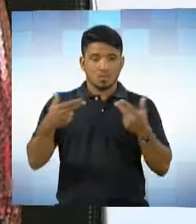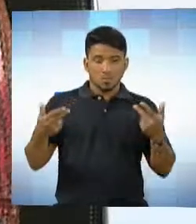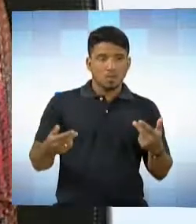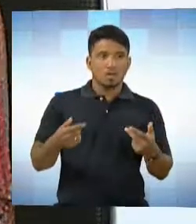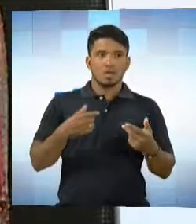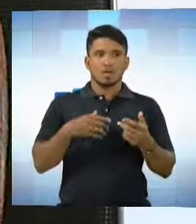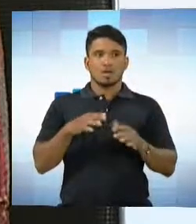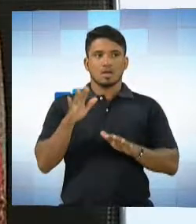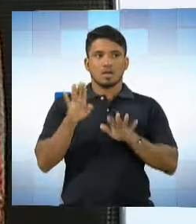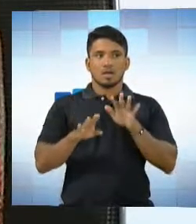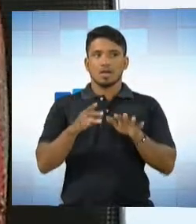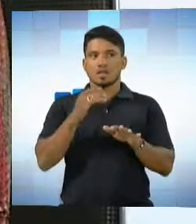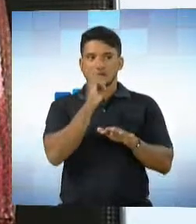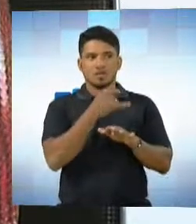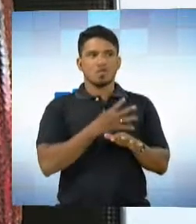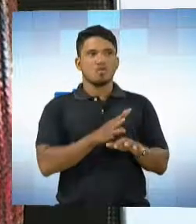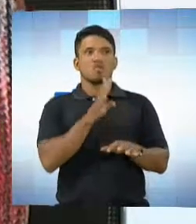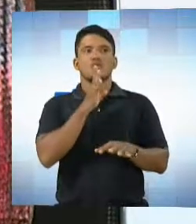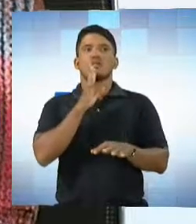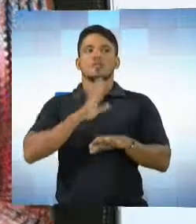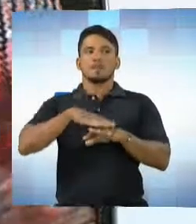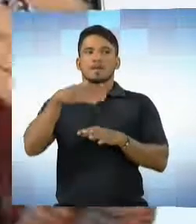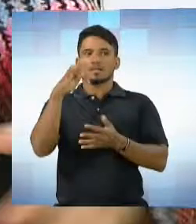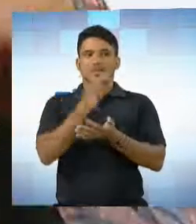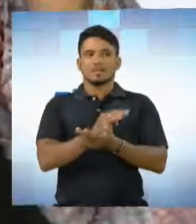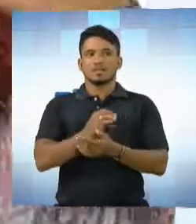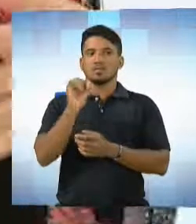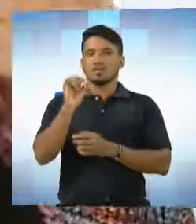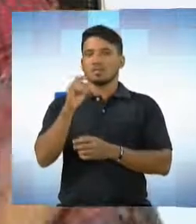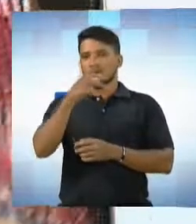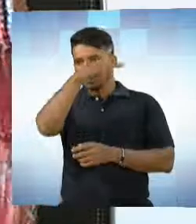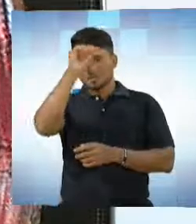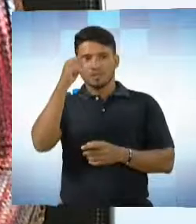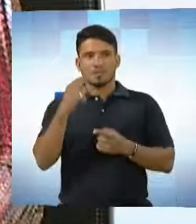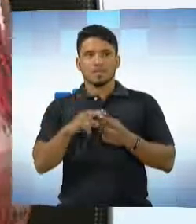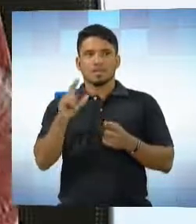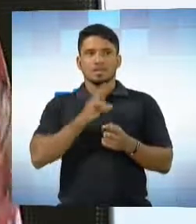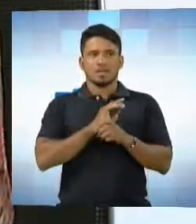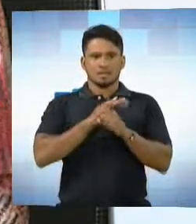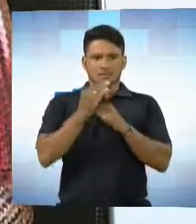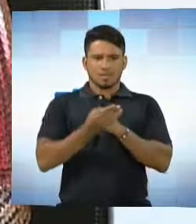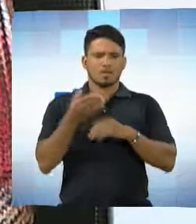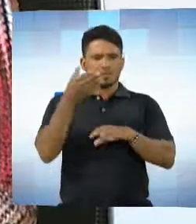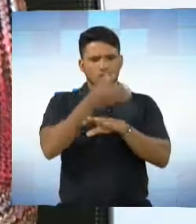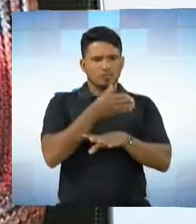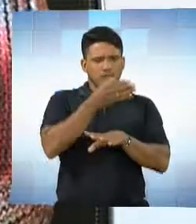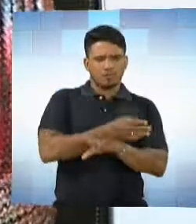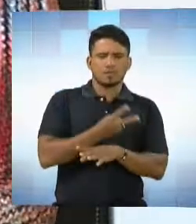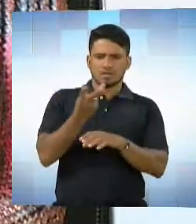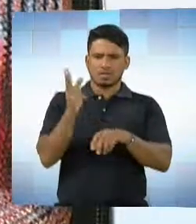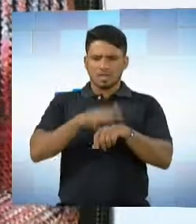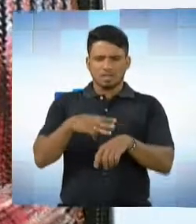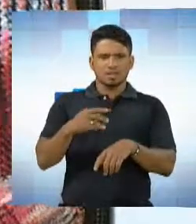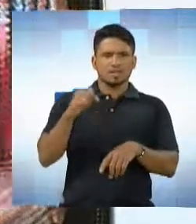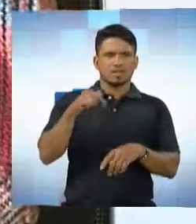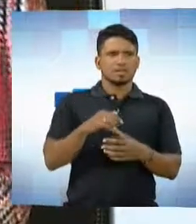vezes que eu conheço mais Teresina do que o prefeito, porque tem bairro que eu volto 2, 3 vezes ao ano.